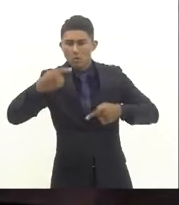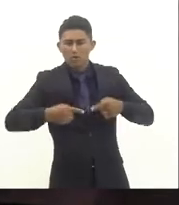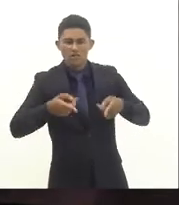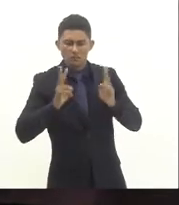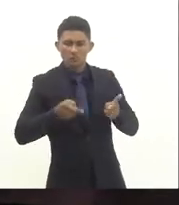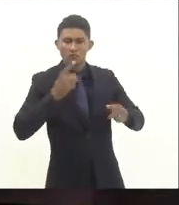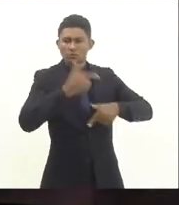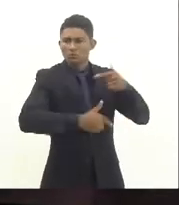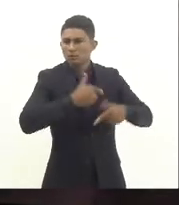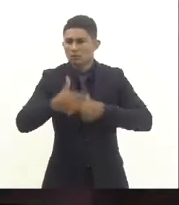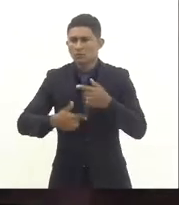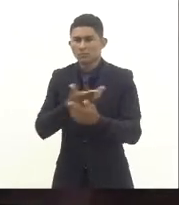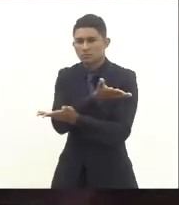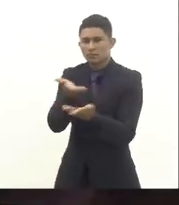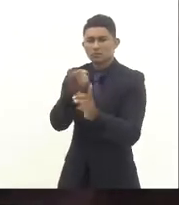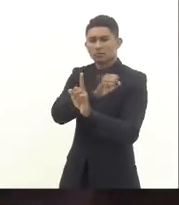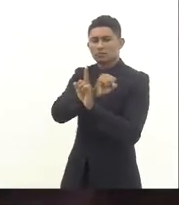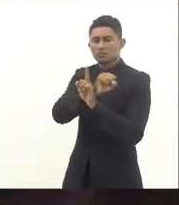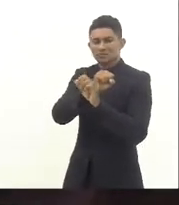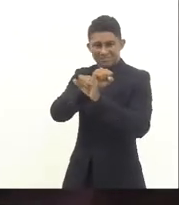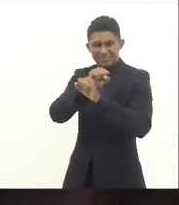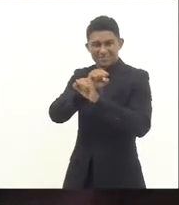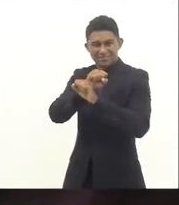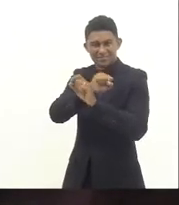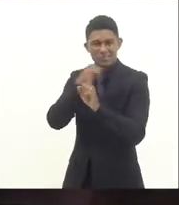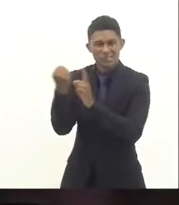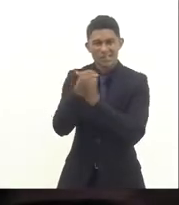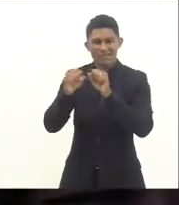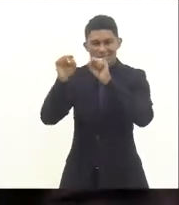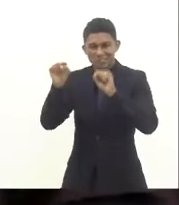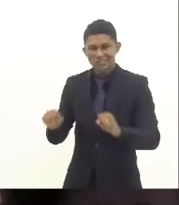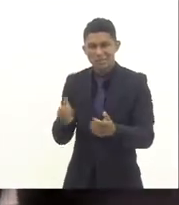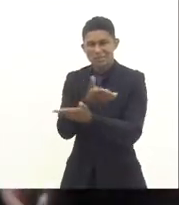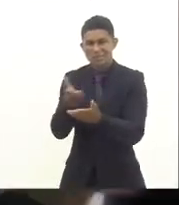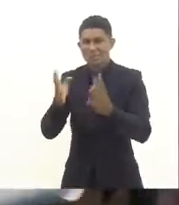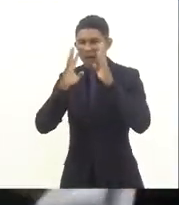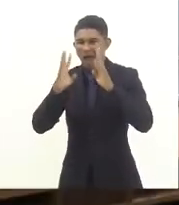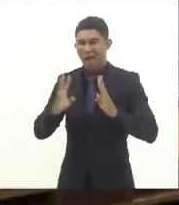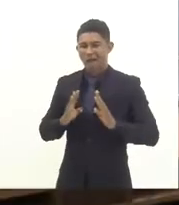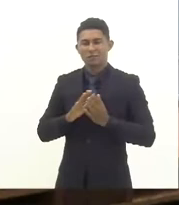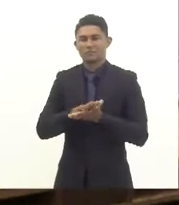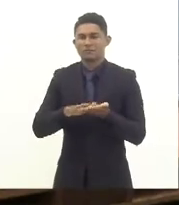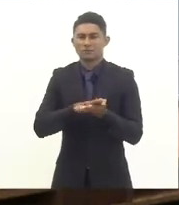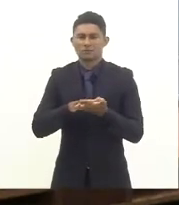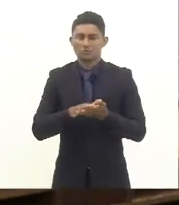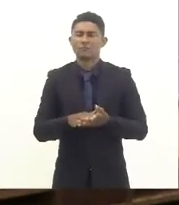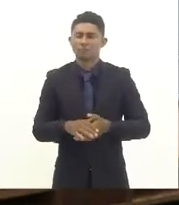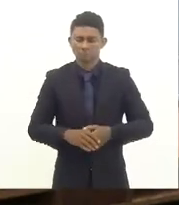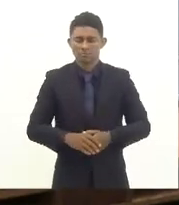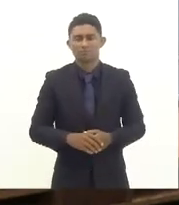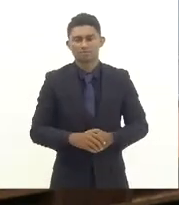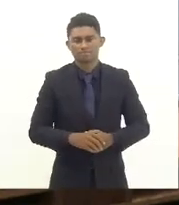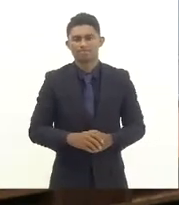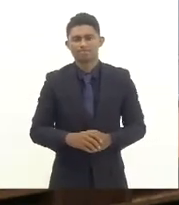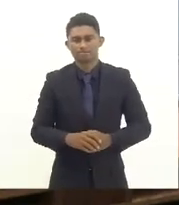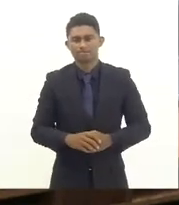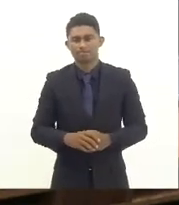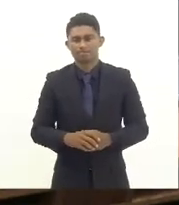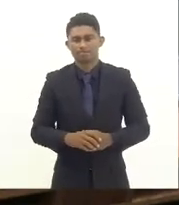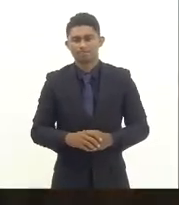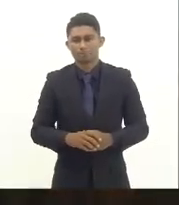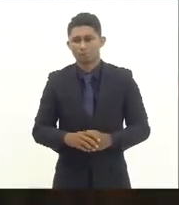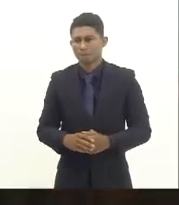incomodando esse sistema que não tem nenhum apreço Pelas nossas vidas é que tá da